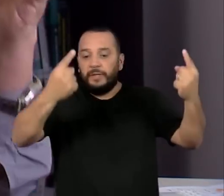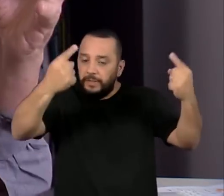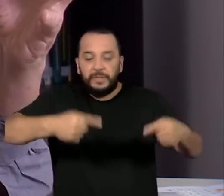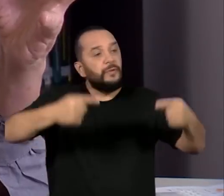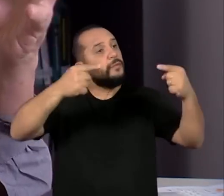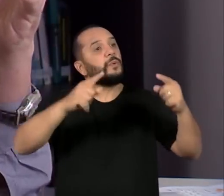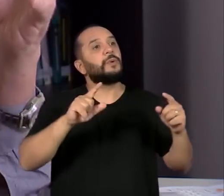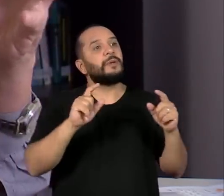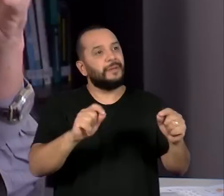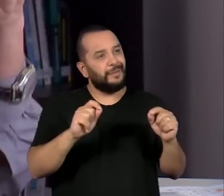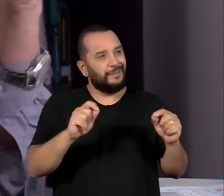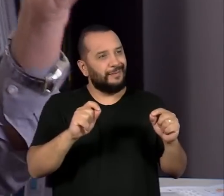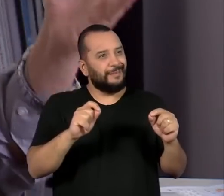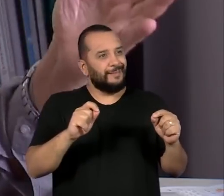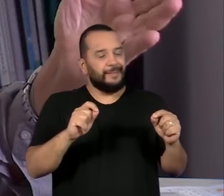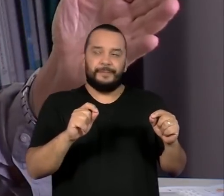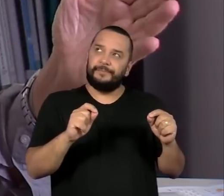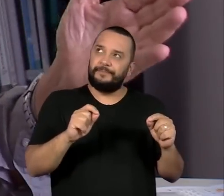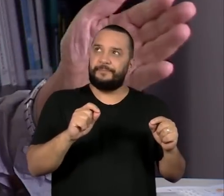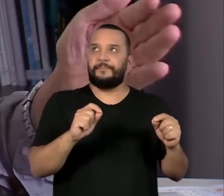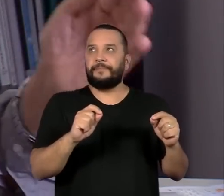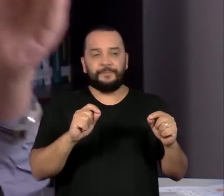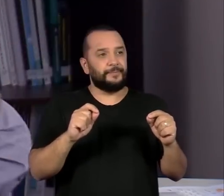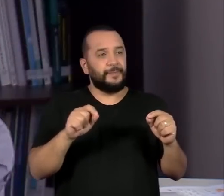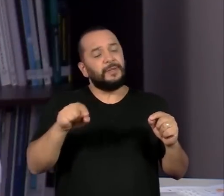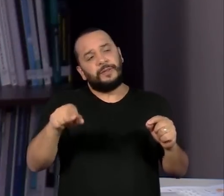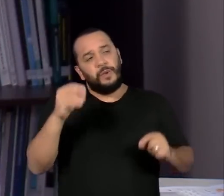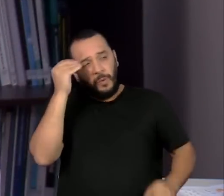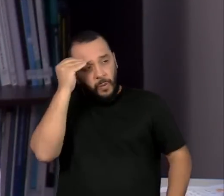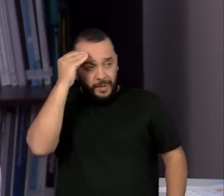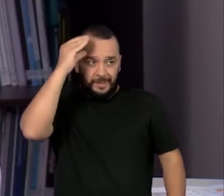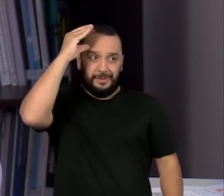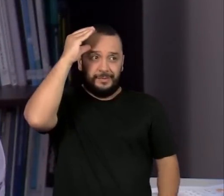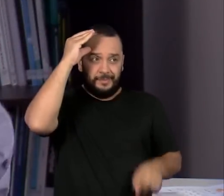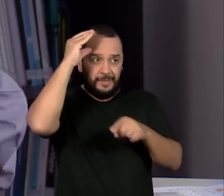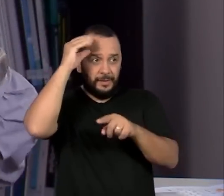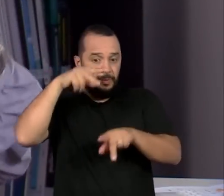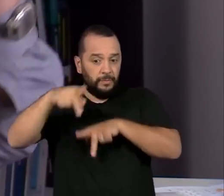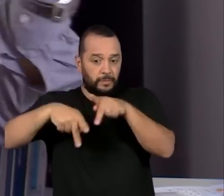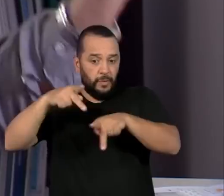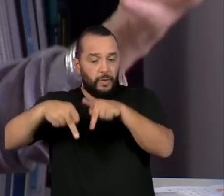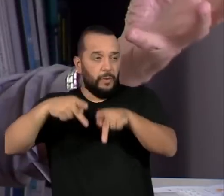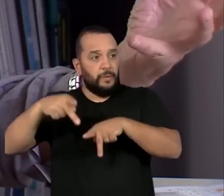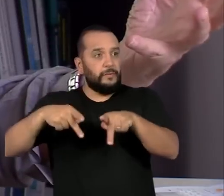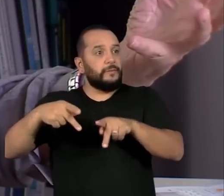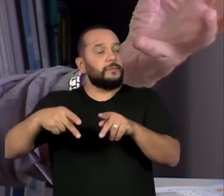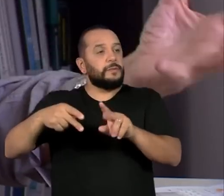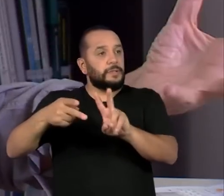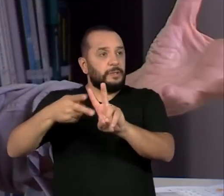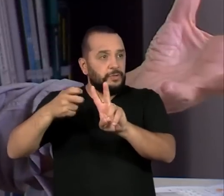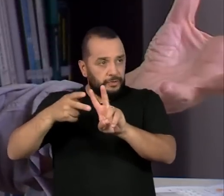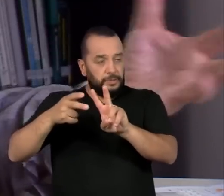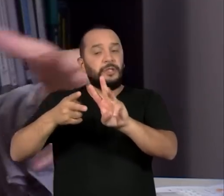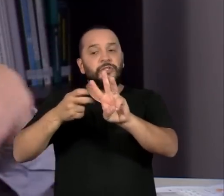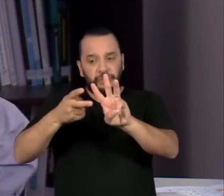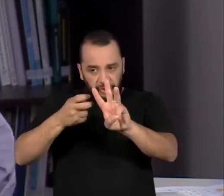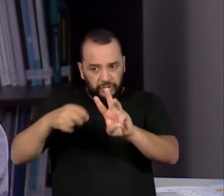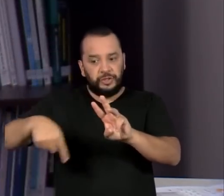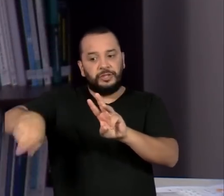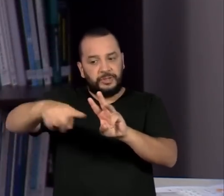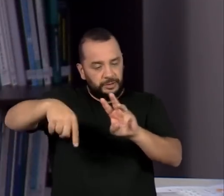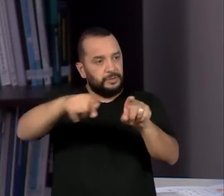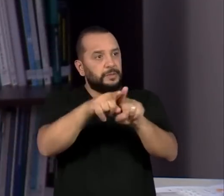não utilizar os conhecimentos dos povos indígenas e comunidades locais que vivem há milhares de anos lá, os indígenas,